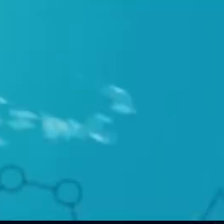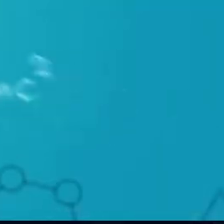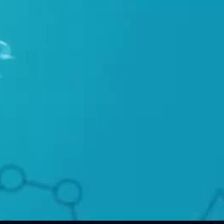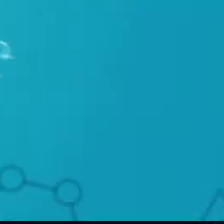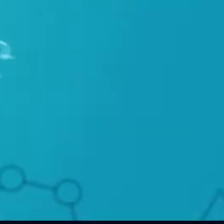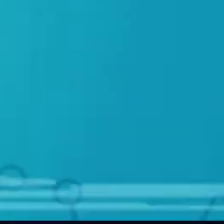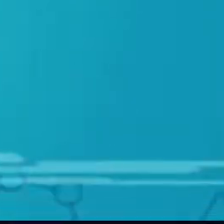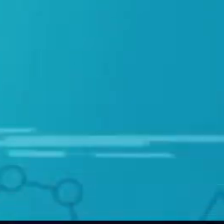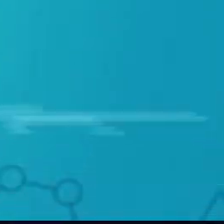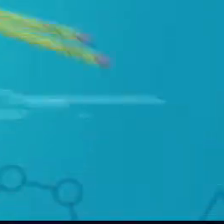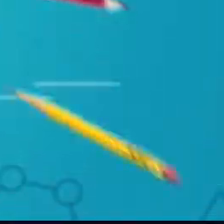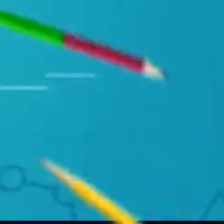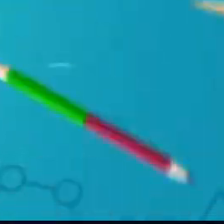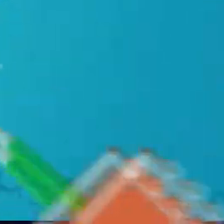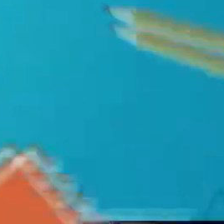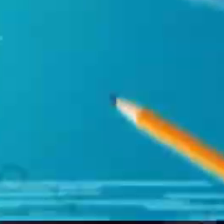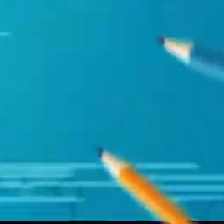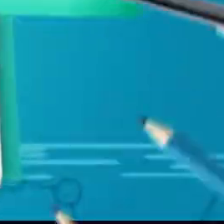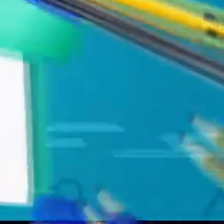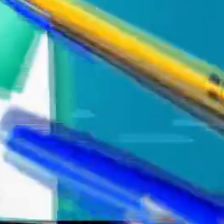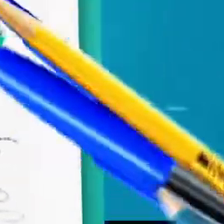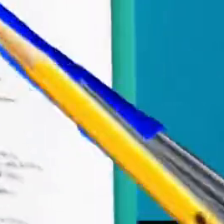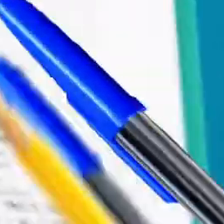E aí